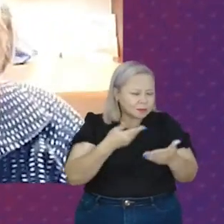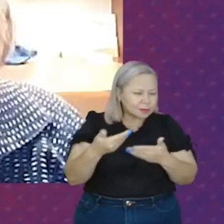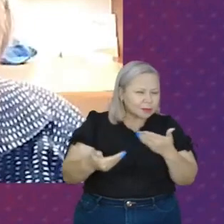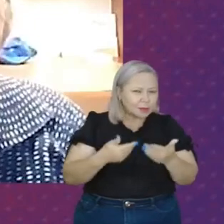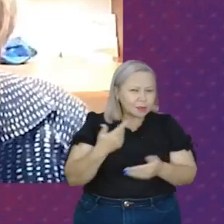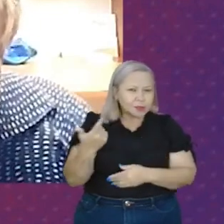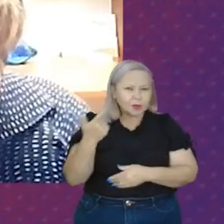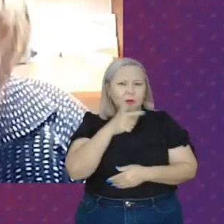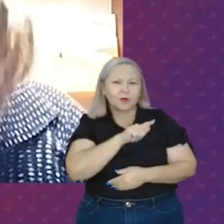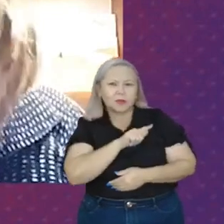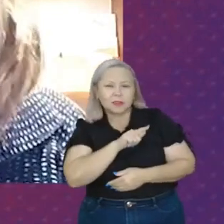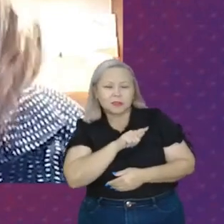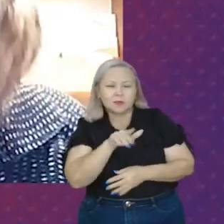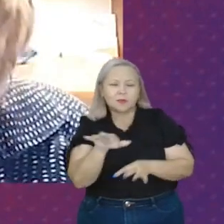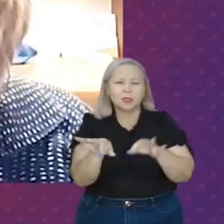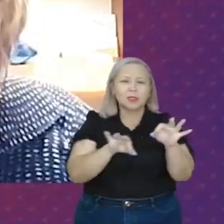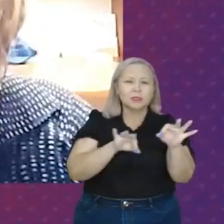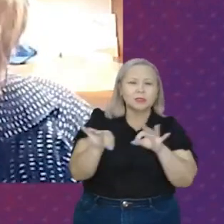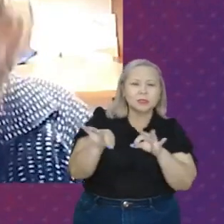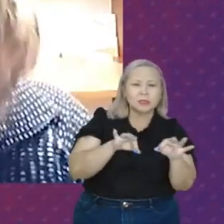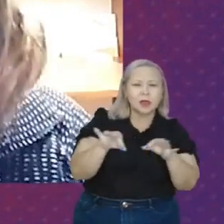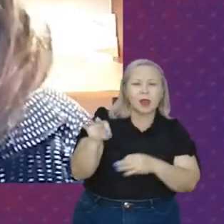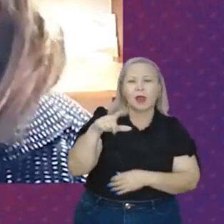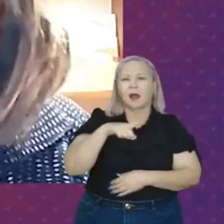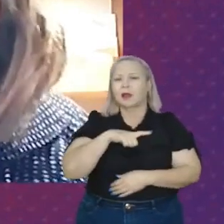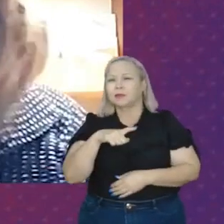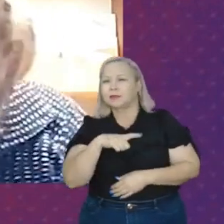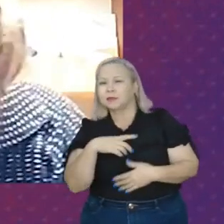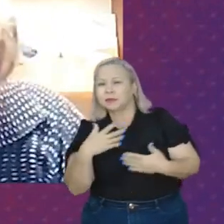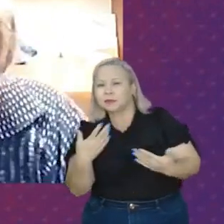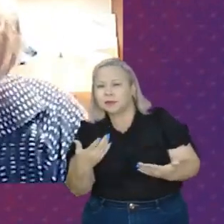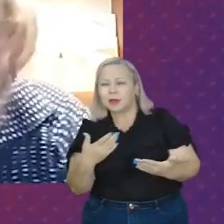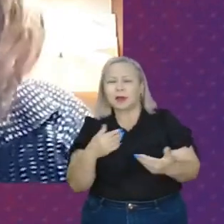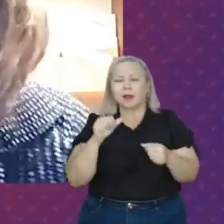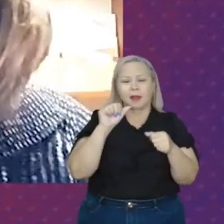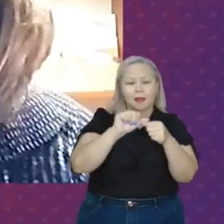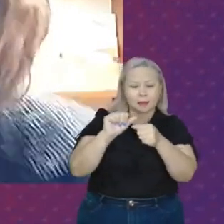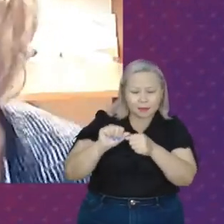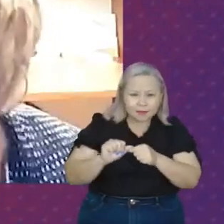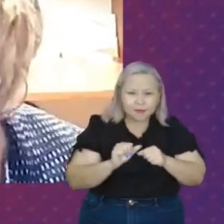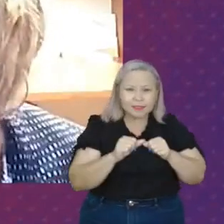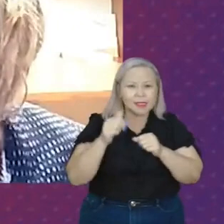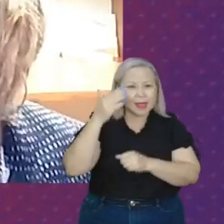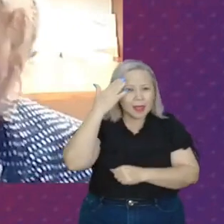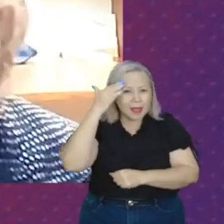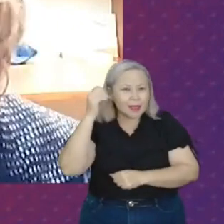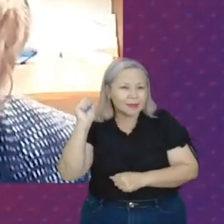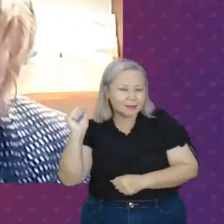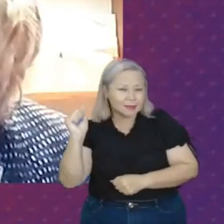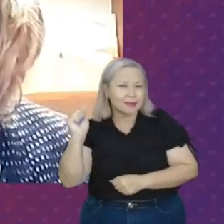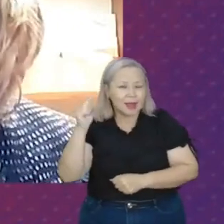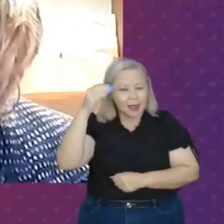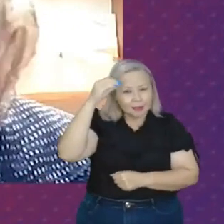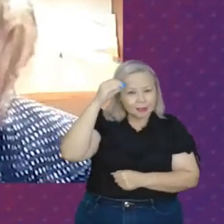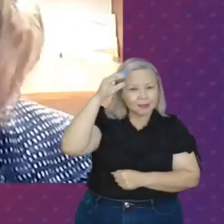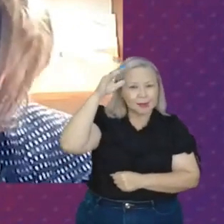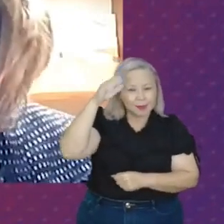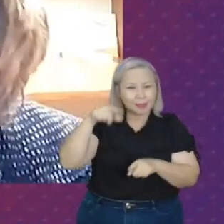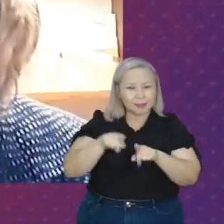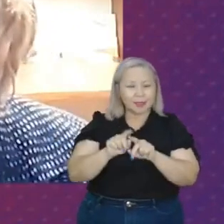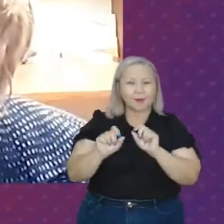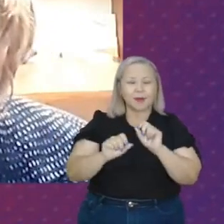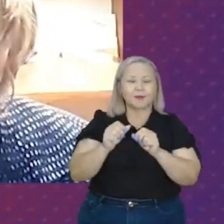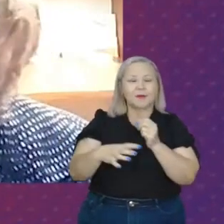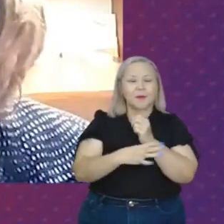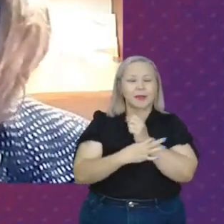de desejos, tranças de existências, tranças de fazeres, tranças de saberes, e ao mesmo tempo